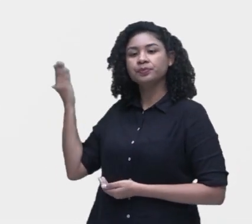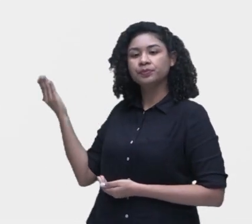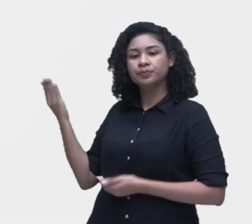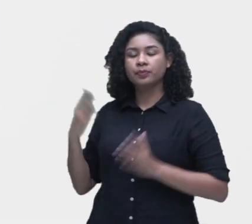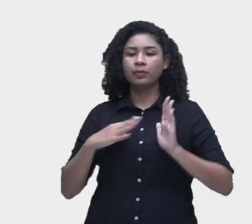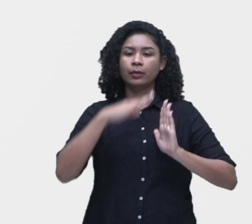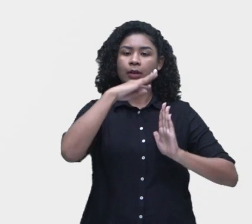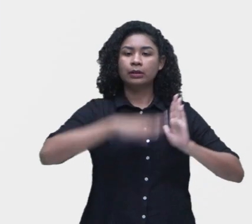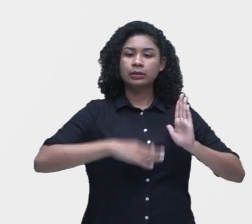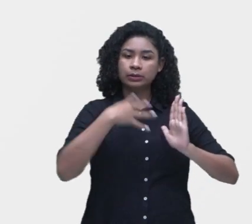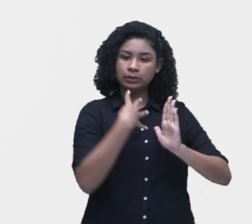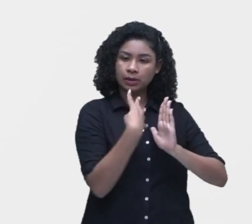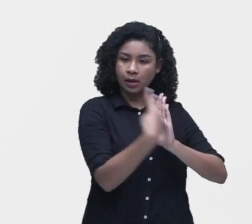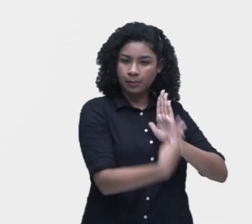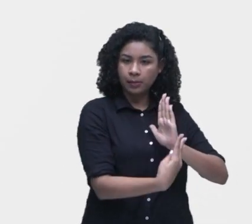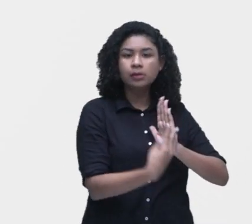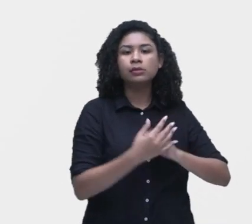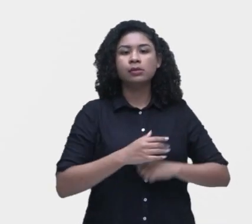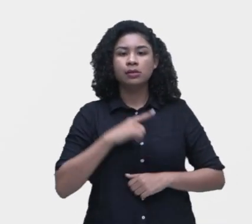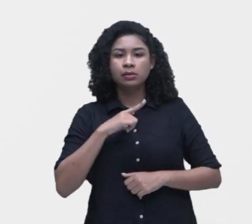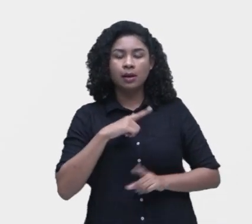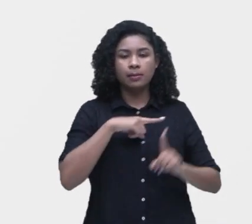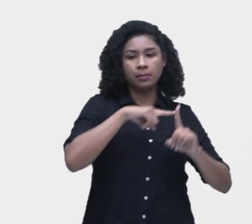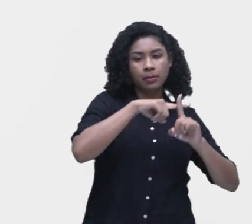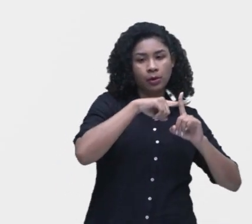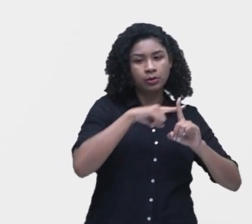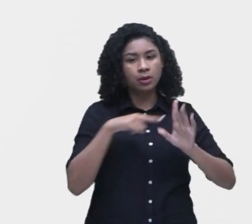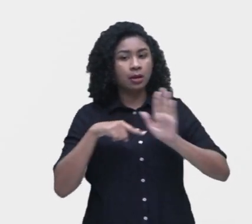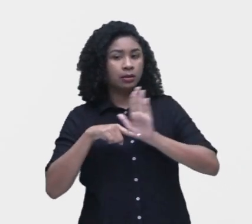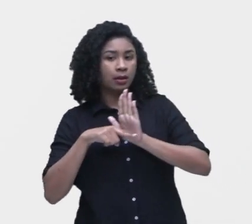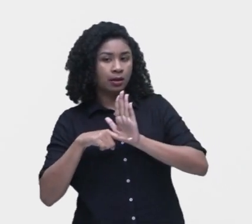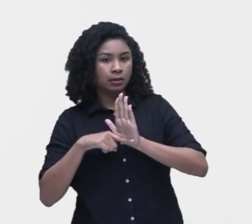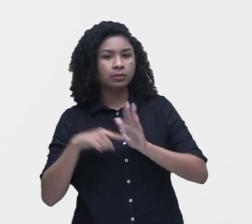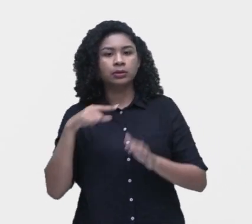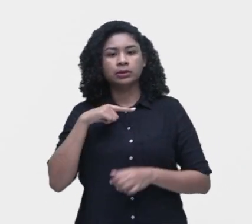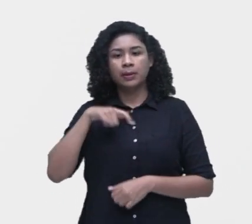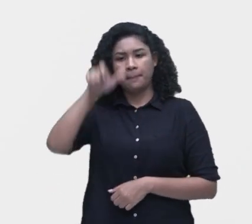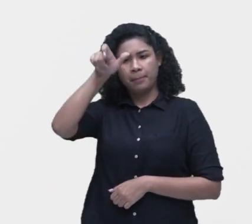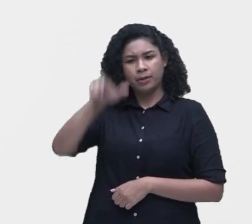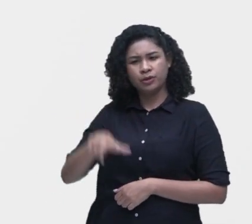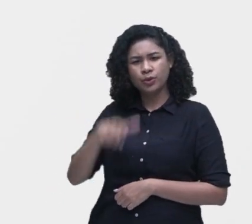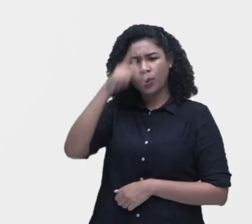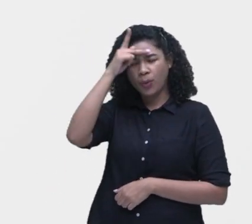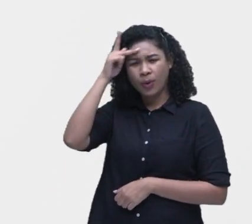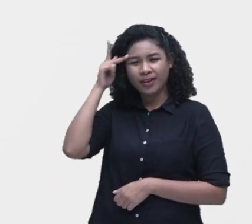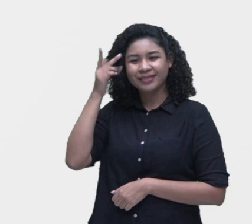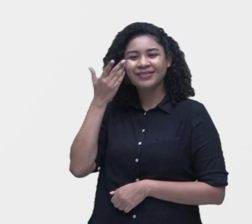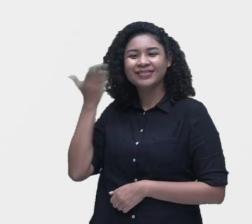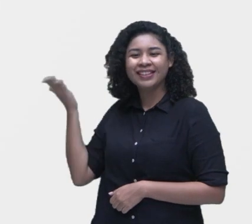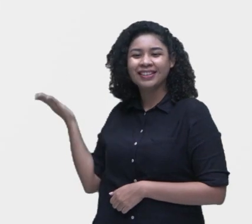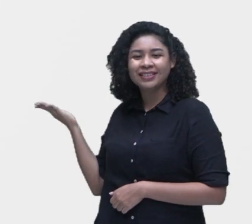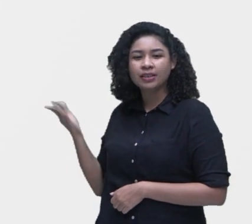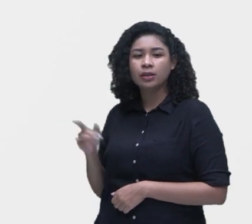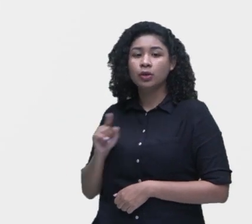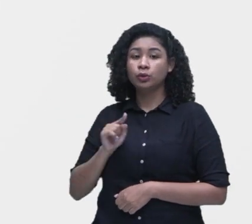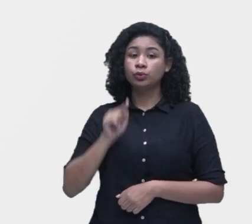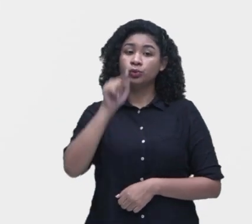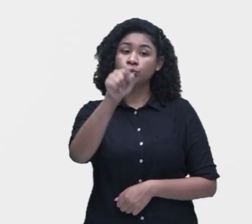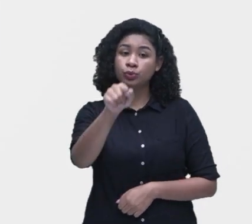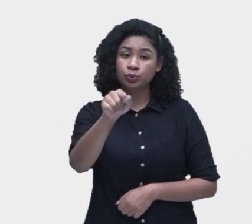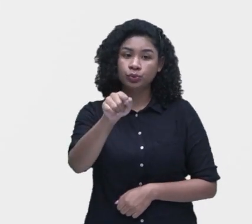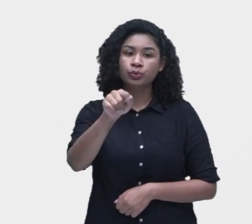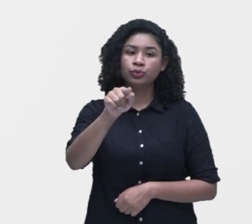do modo, né, afirmativo e negativo. Temos as pessoas, não são todas, como nos outros modos. Tu, você, nós,